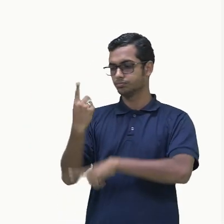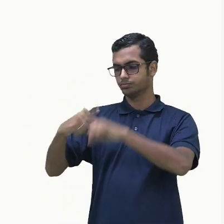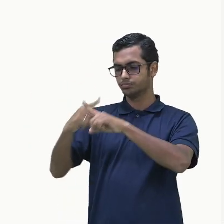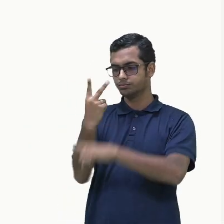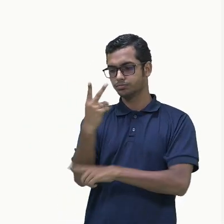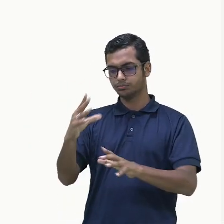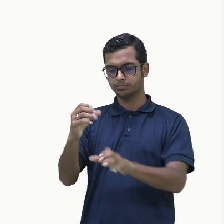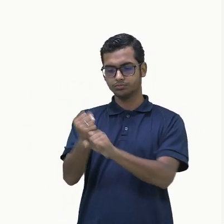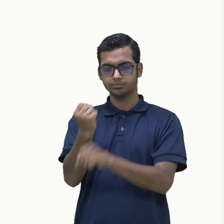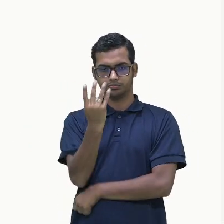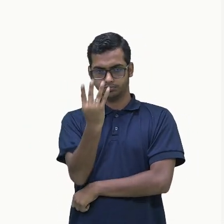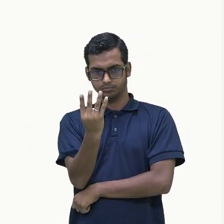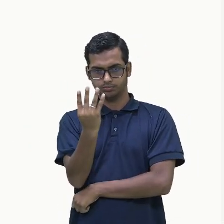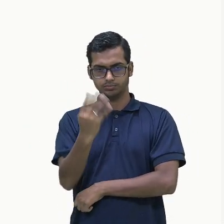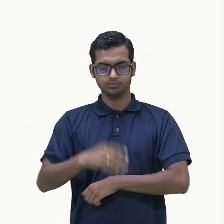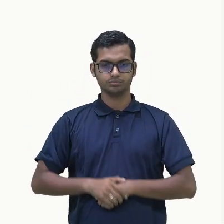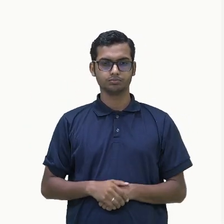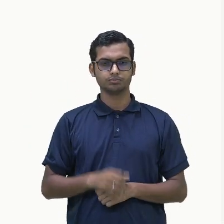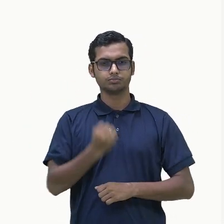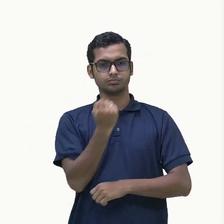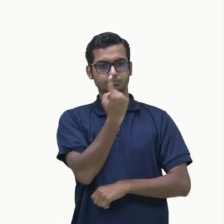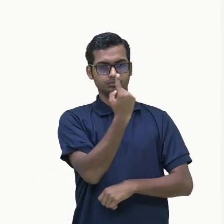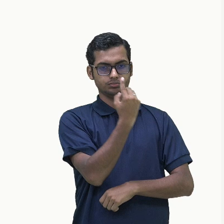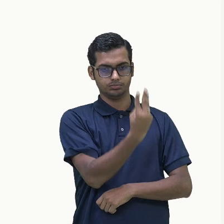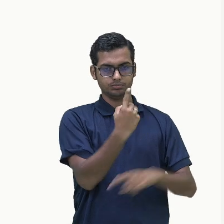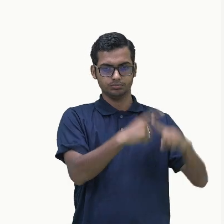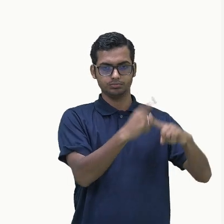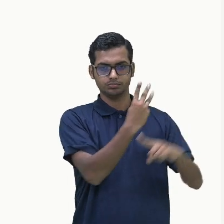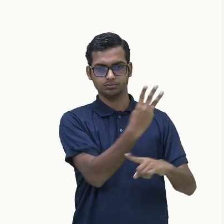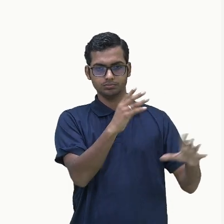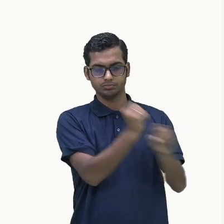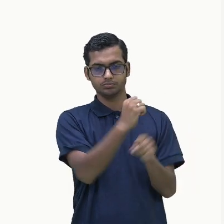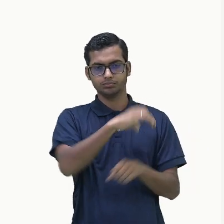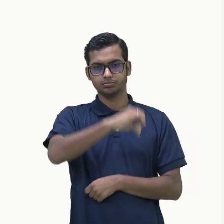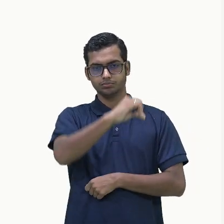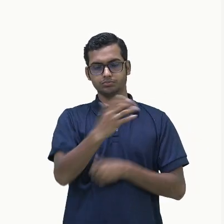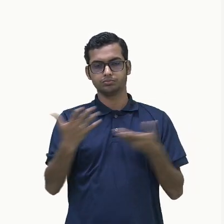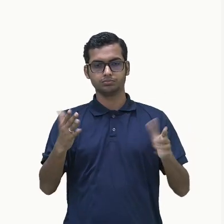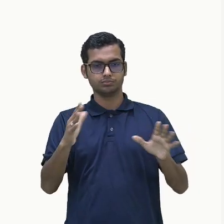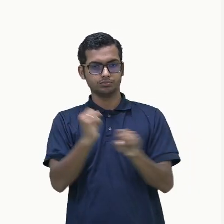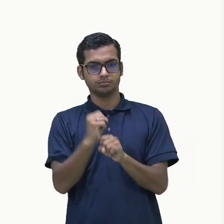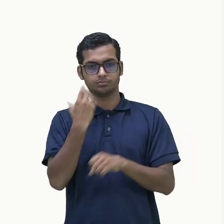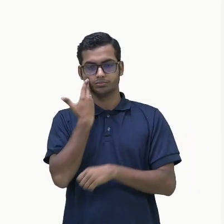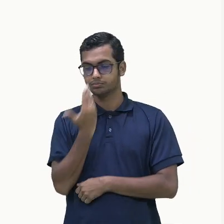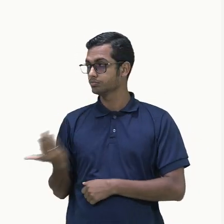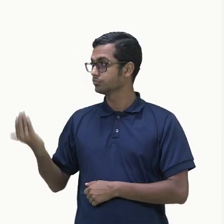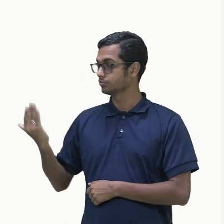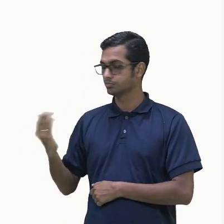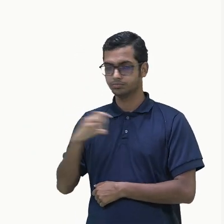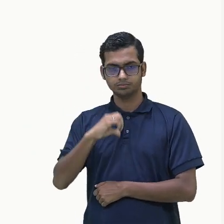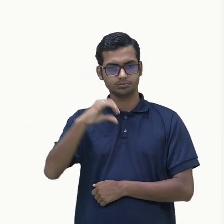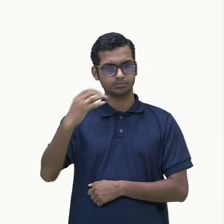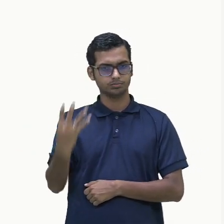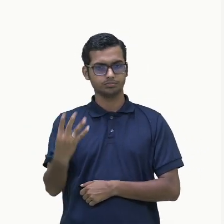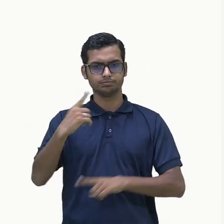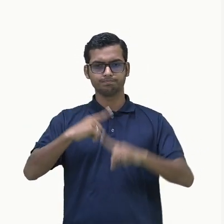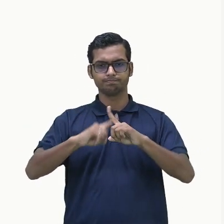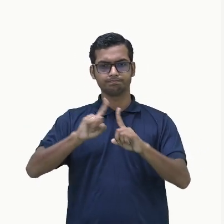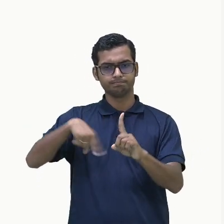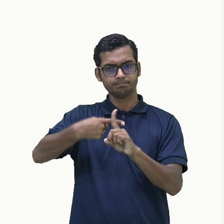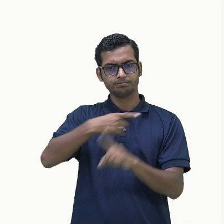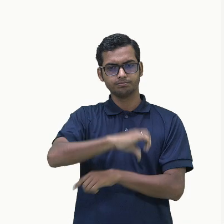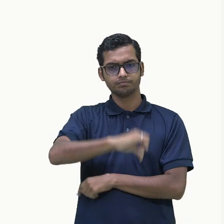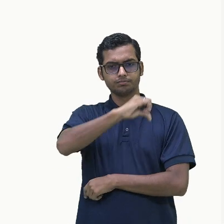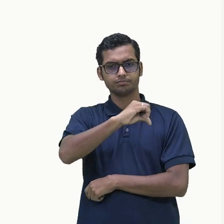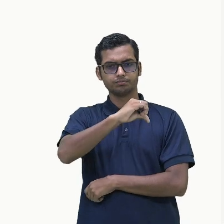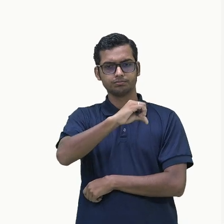2, 4. 3 vezes 3, 9. E aqui embaixo vai ficar 2 vezes